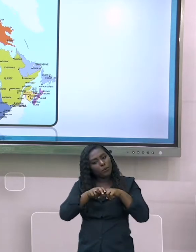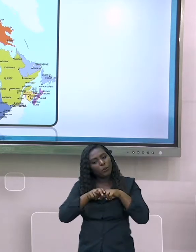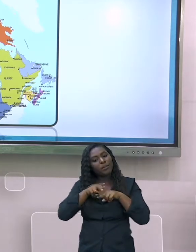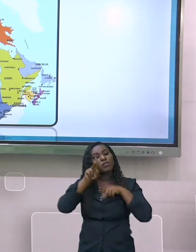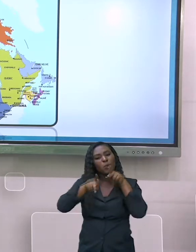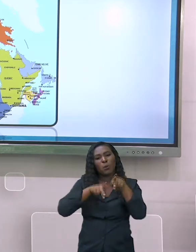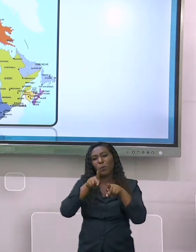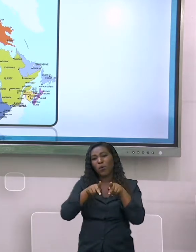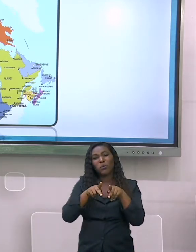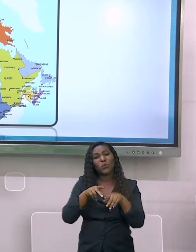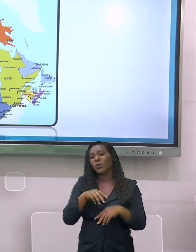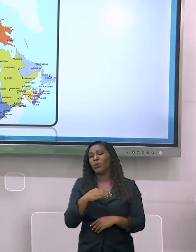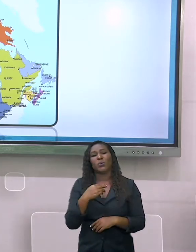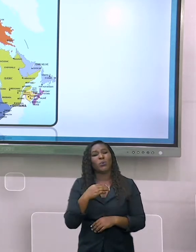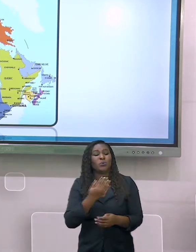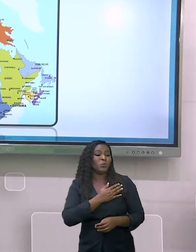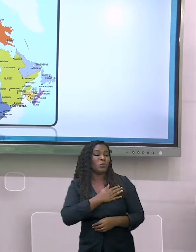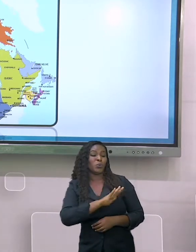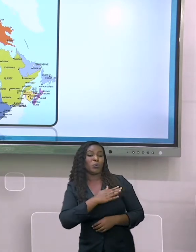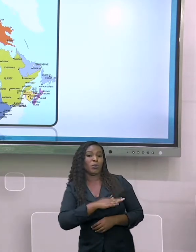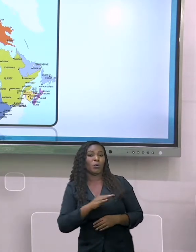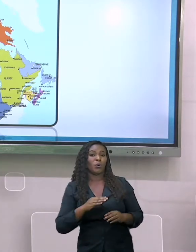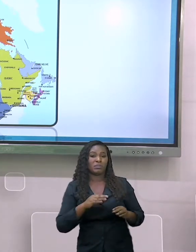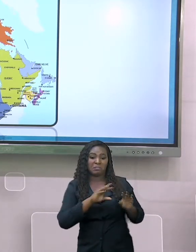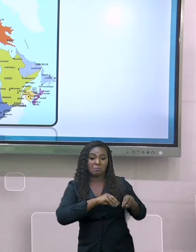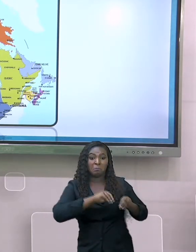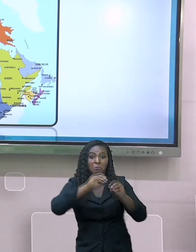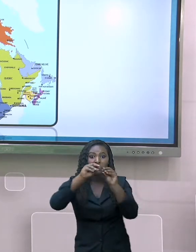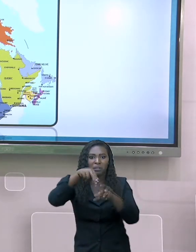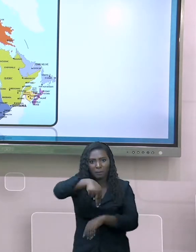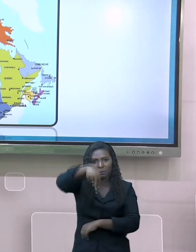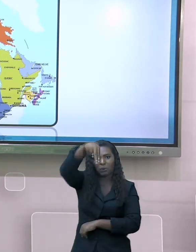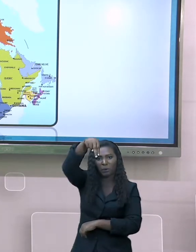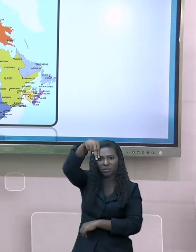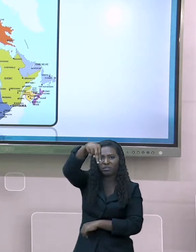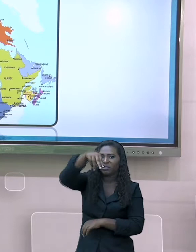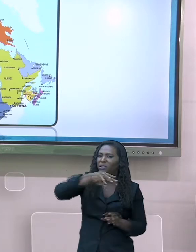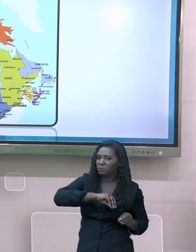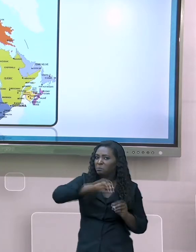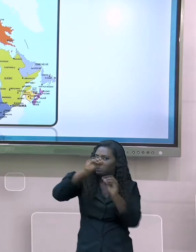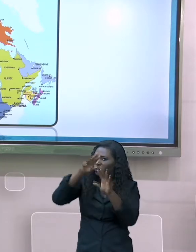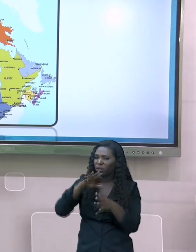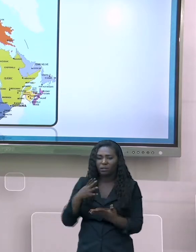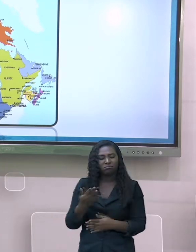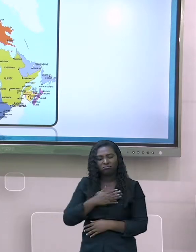conversei uma vez com um professor e ele passeou.